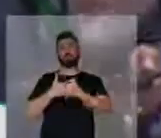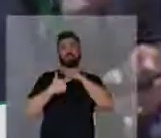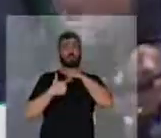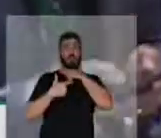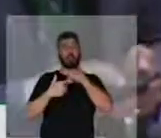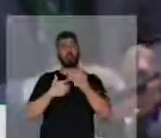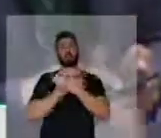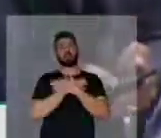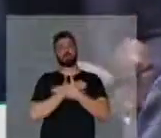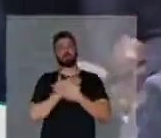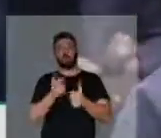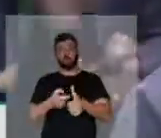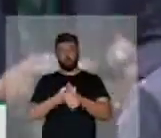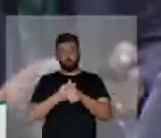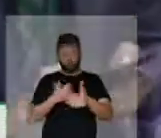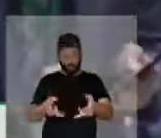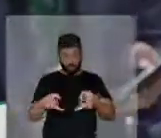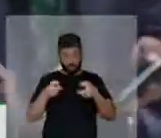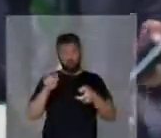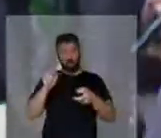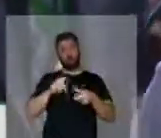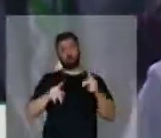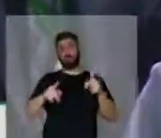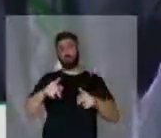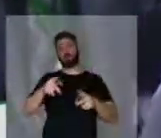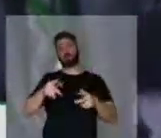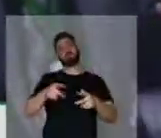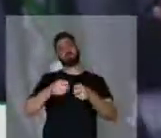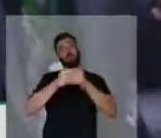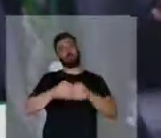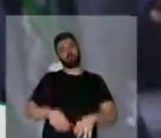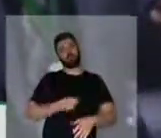financeiramente. Então cobra-se a multa, mas não se inviabiliza. Senhor presidente,